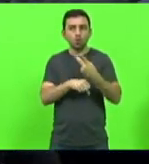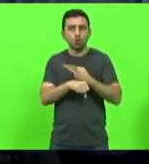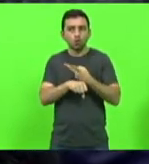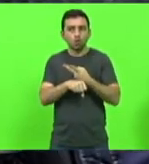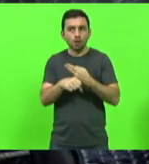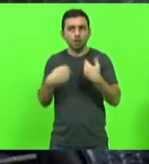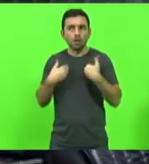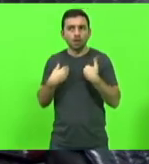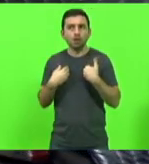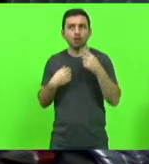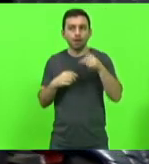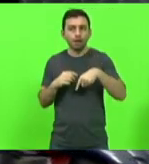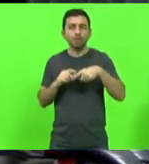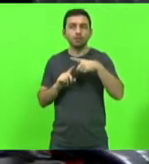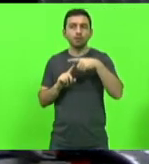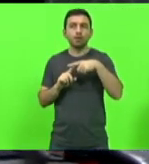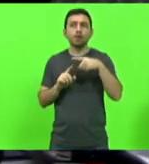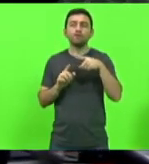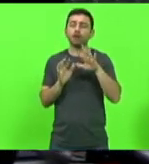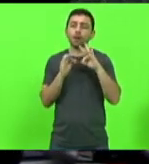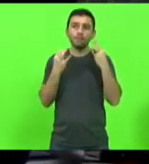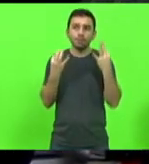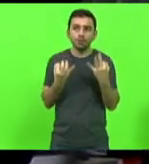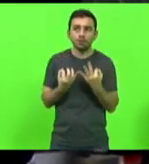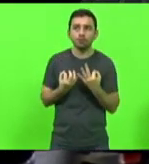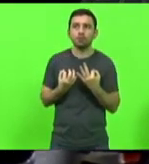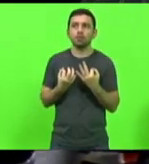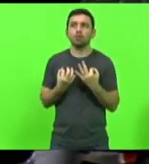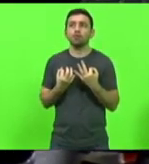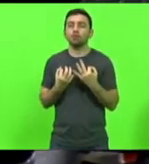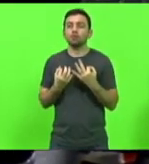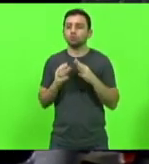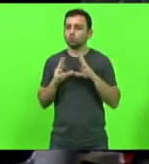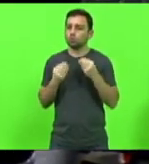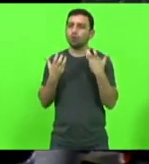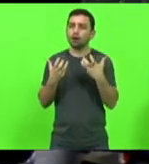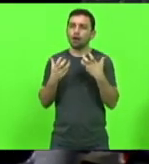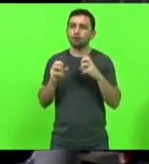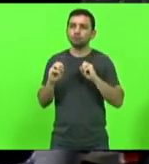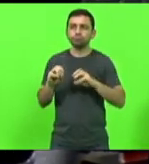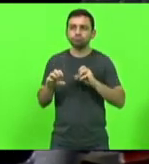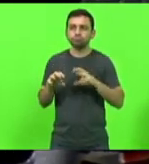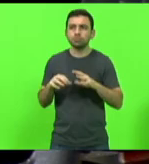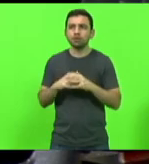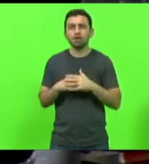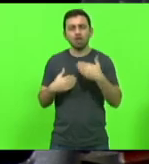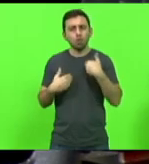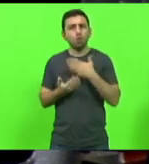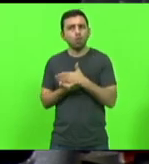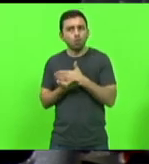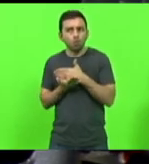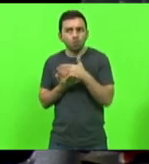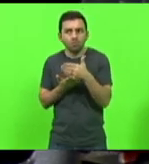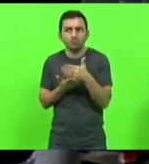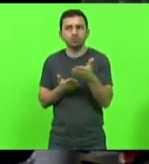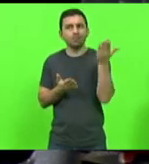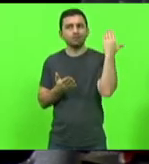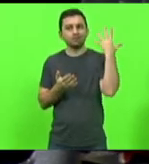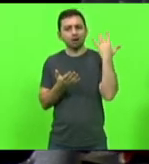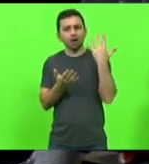Itapema, foram famílias de pais educadores. A partir dali, comecei, evidentemente, que a gente já conhecia